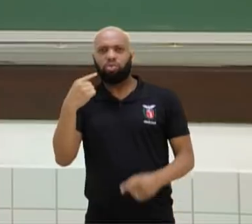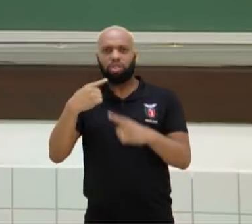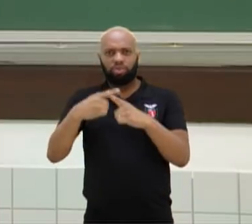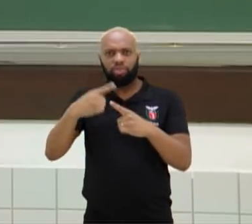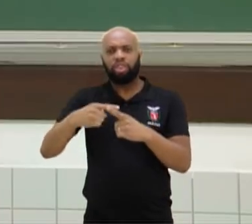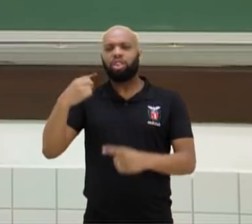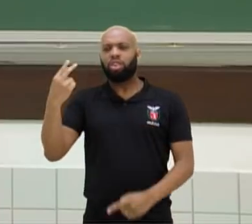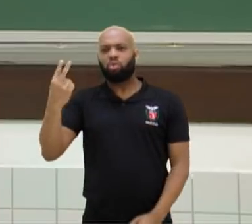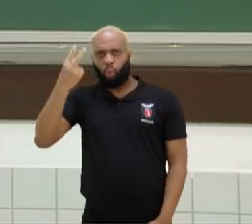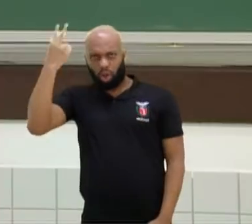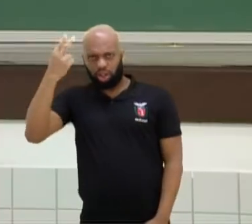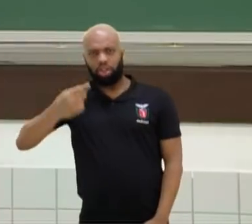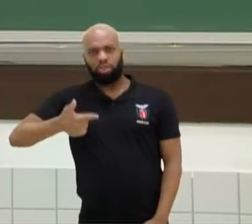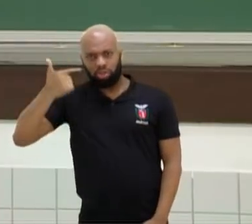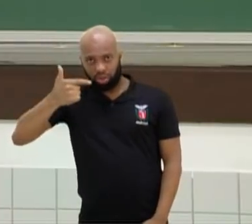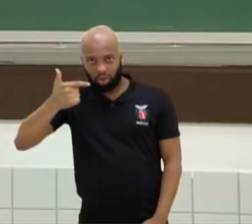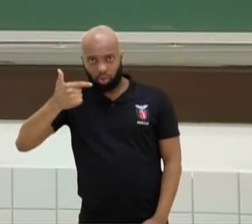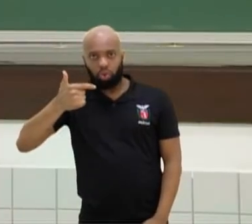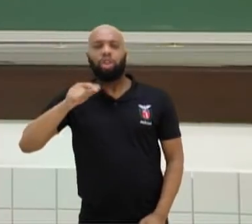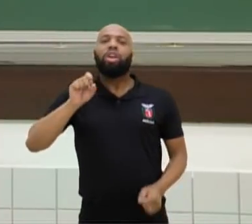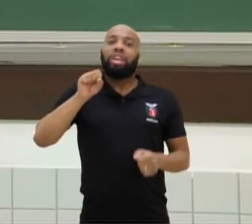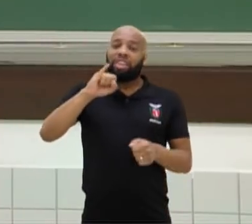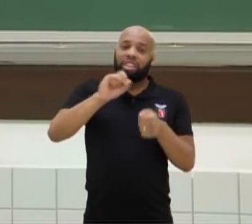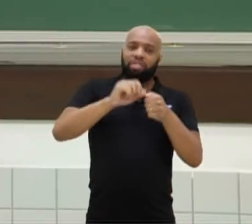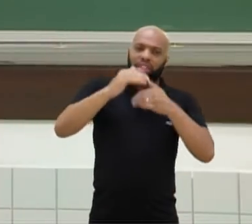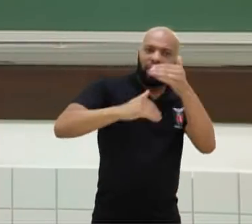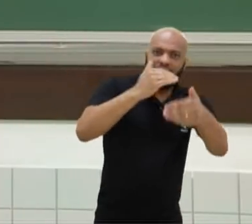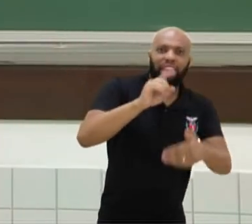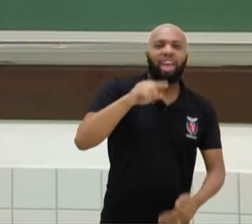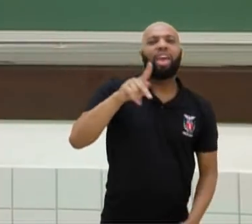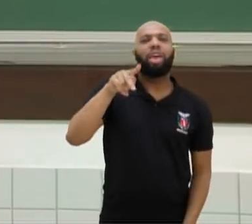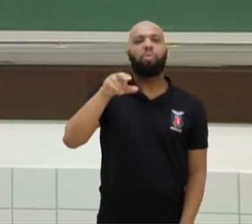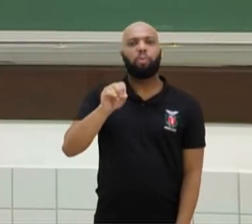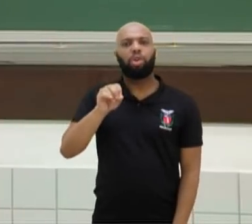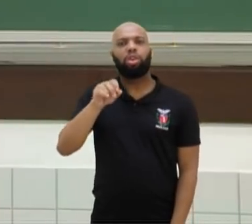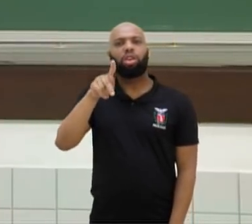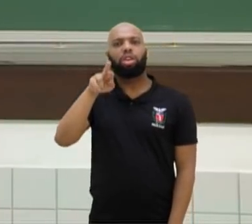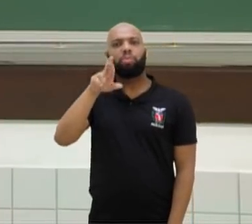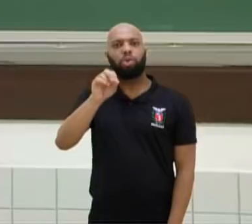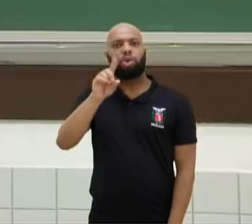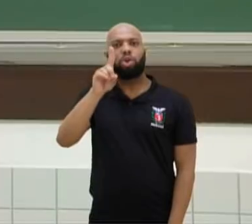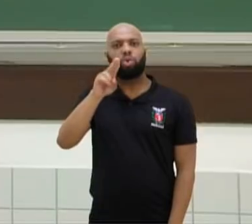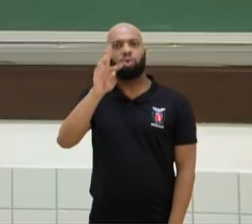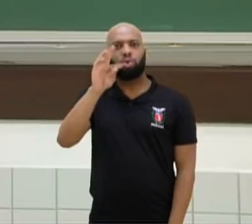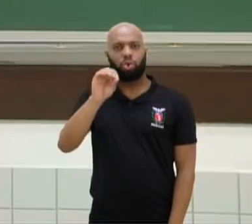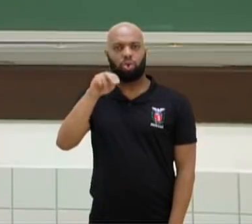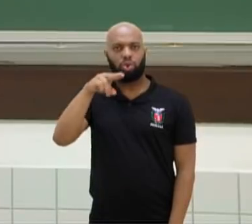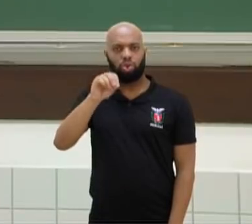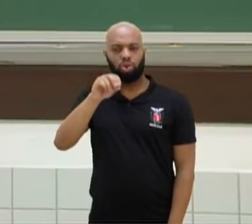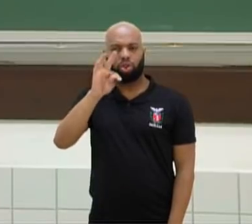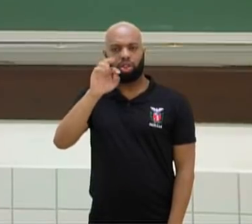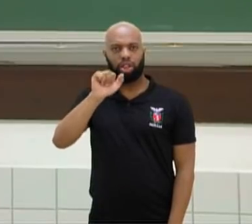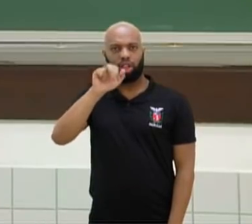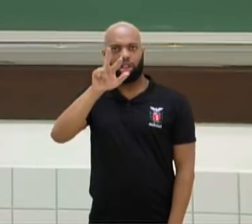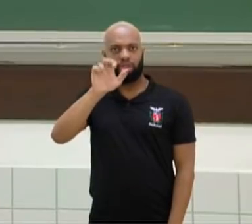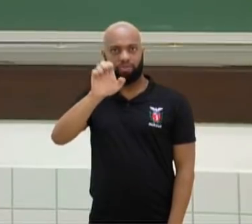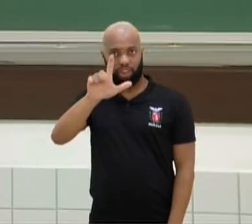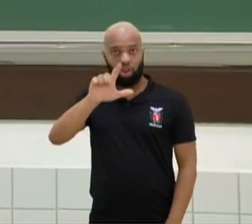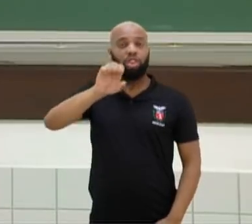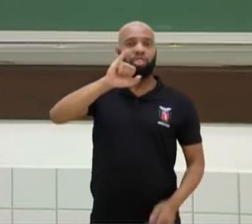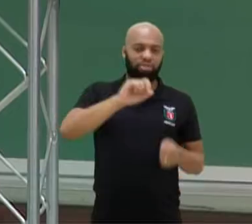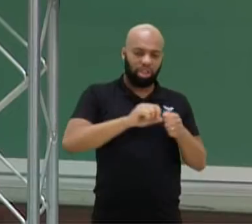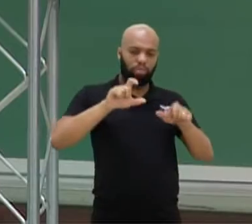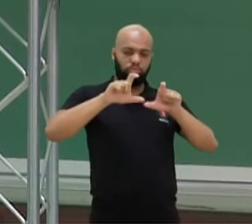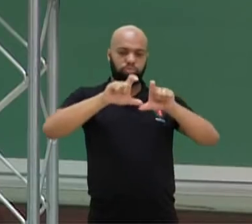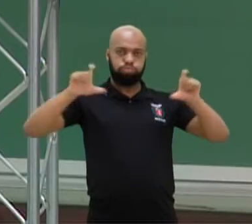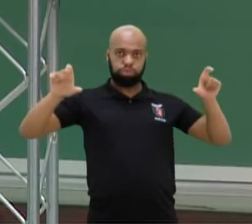Então, se você desenvolver isso, você vai chegar a uma fórmula ou uma equação geral da reta